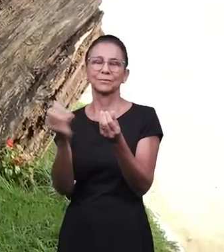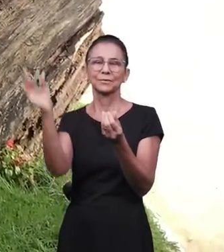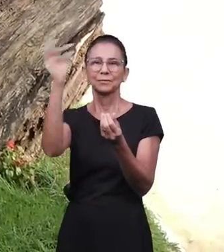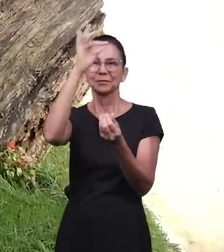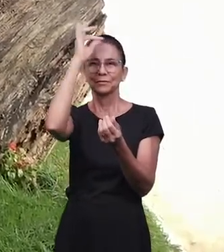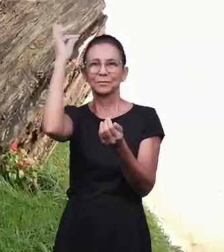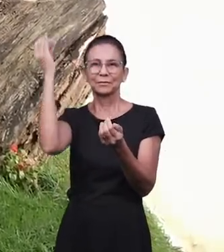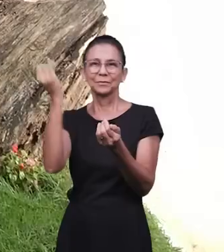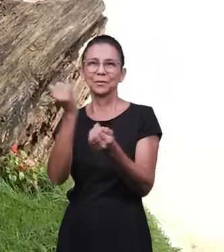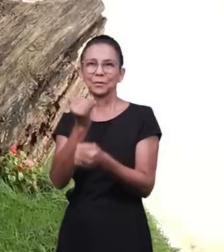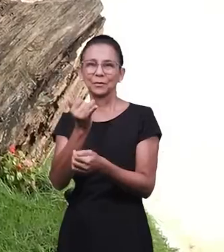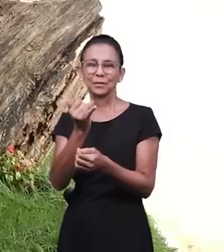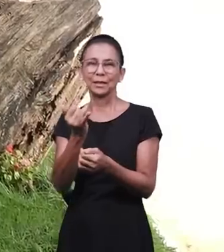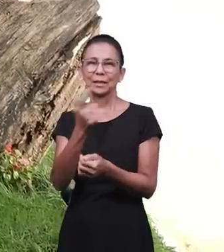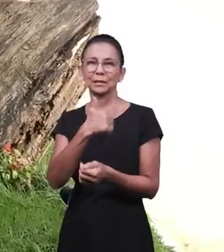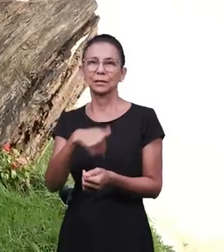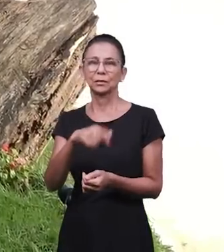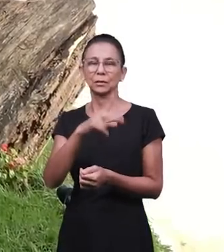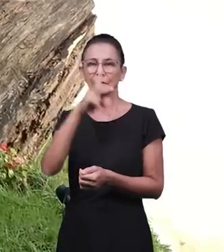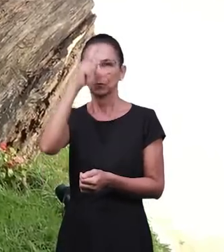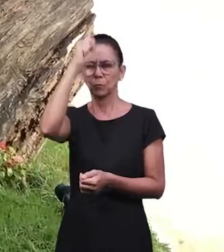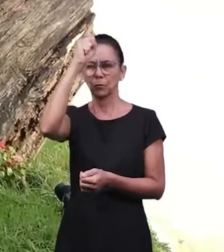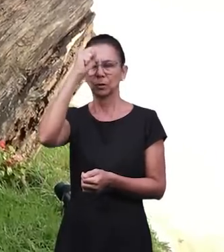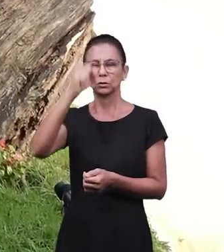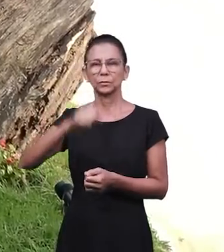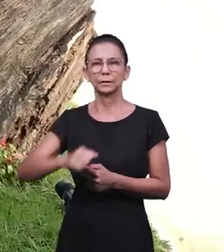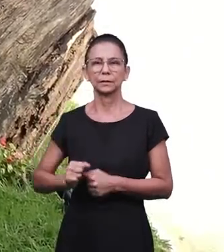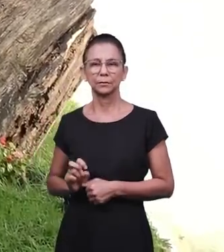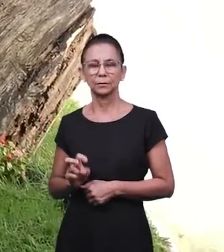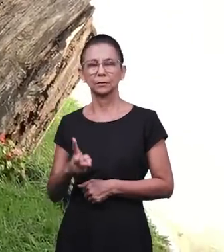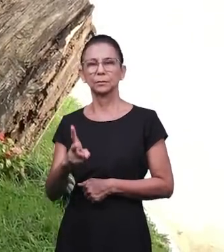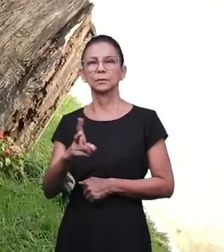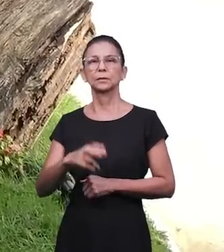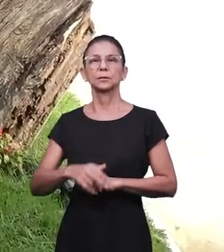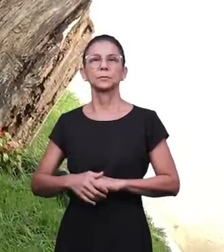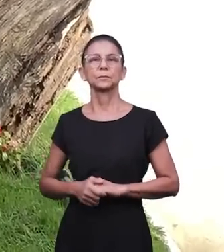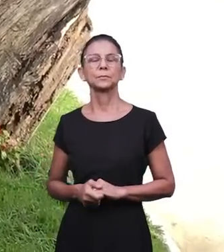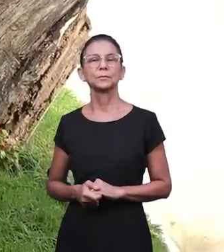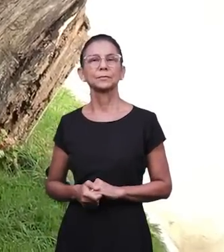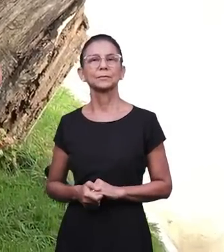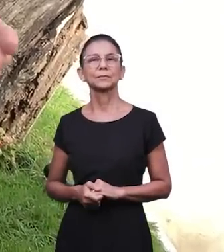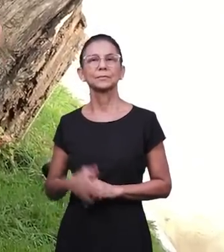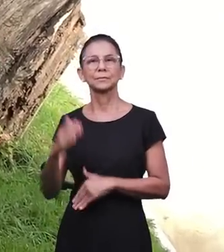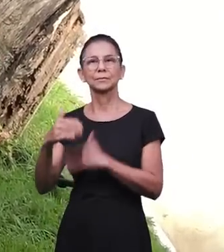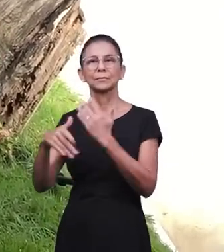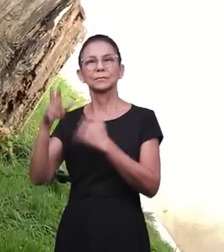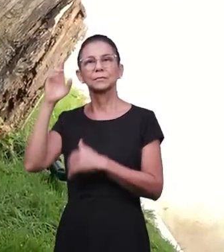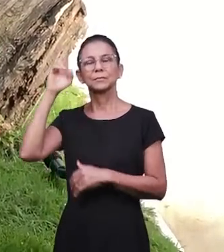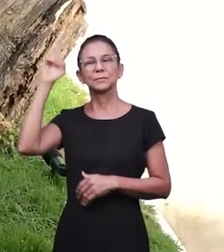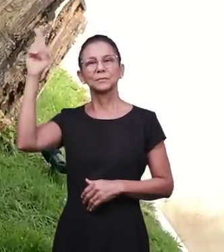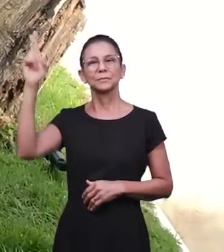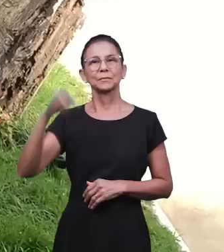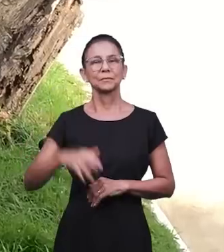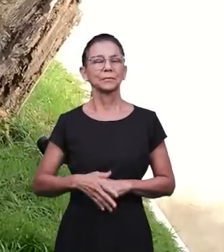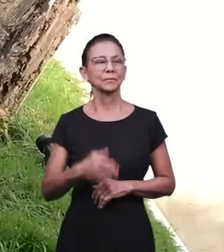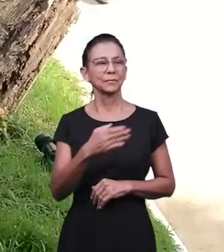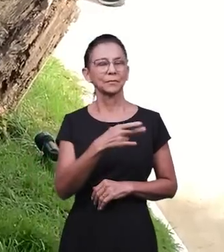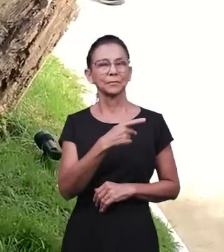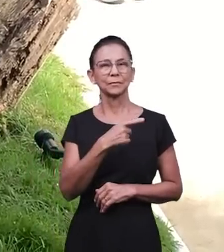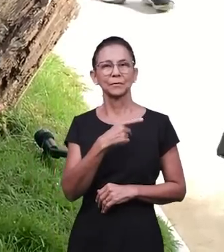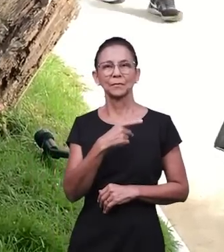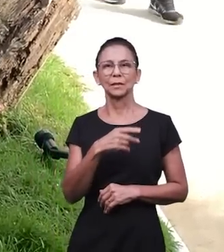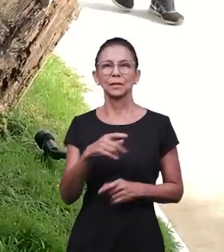Fomos muito edificados e fortalecidos para prosseguir nessa caminhada. Nossos votos aqui ao pastor